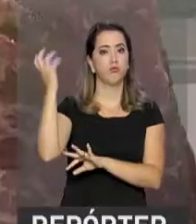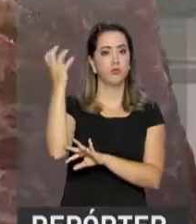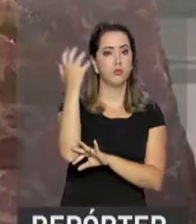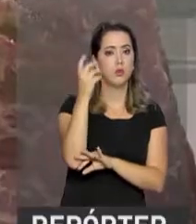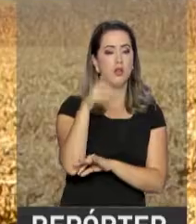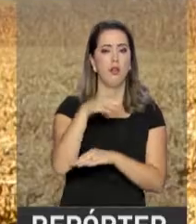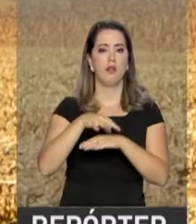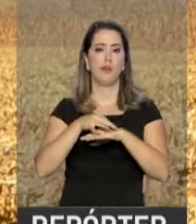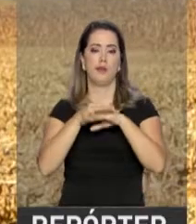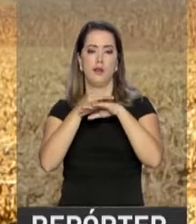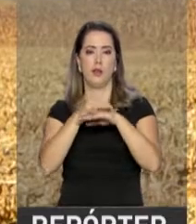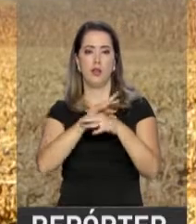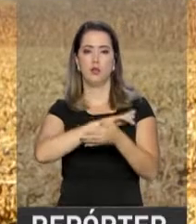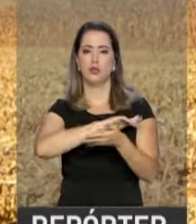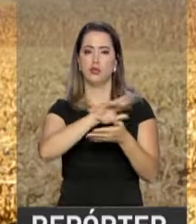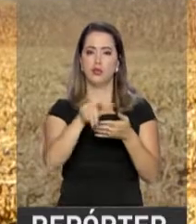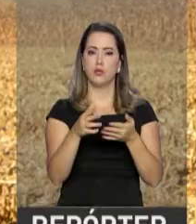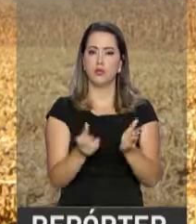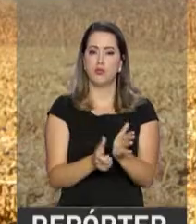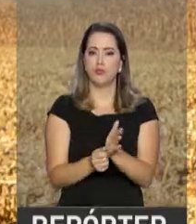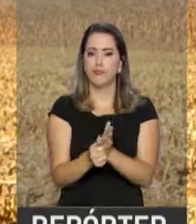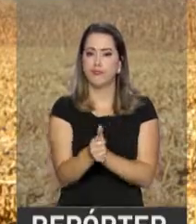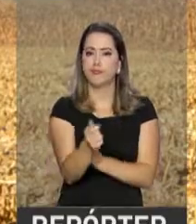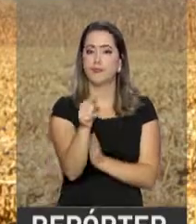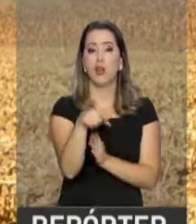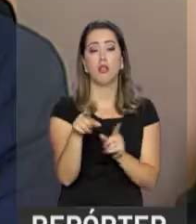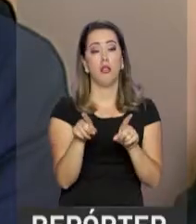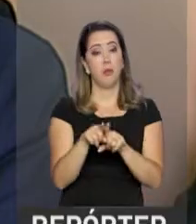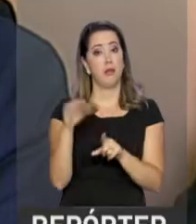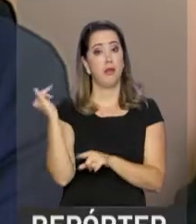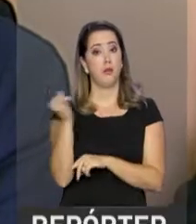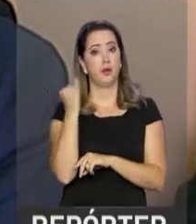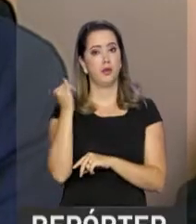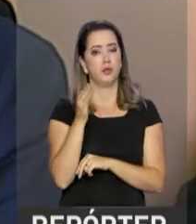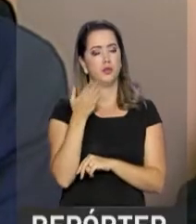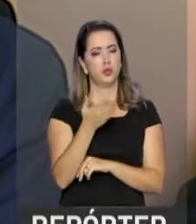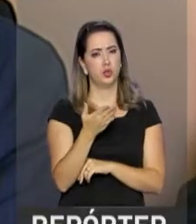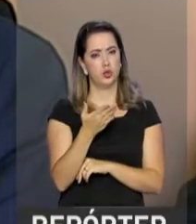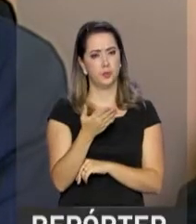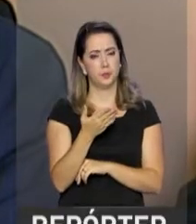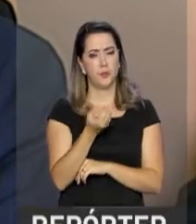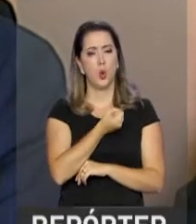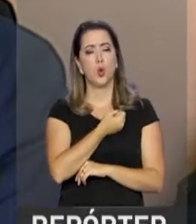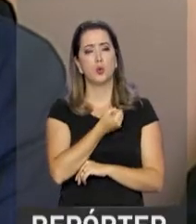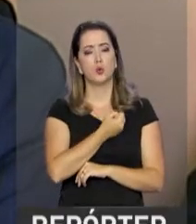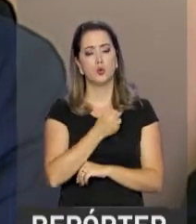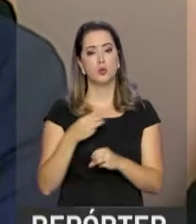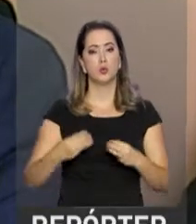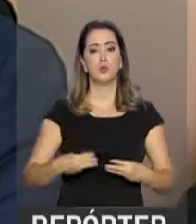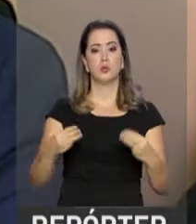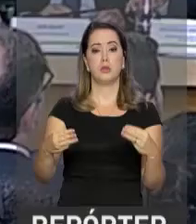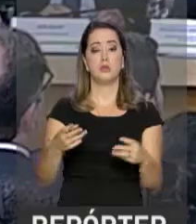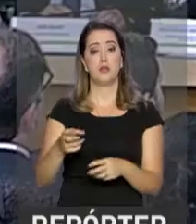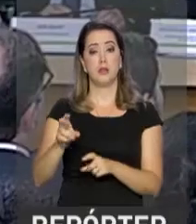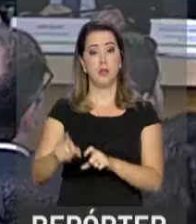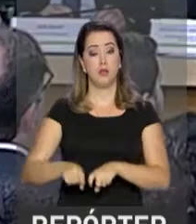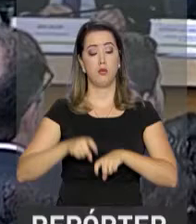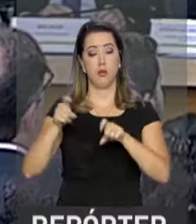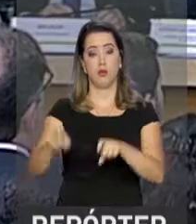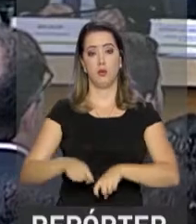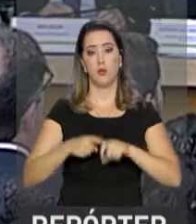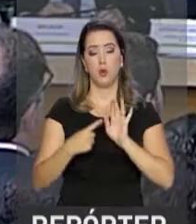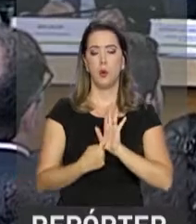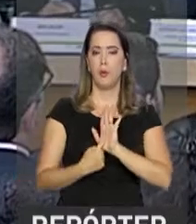carnes e cereais também tiveram destaques nos números divulgados pelo ministro da agricultura fica